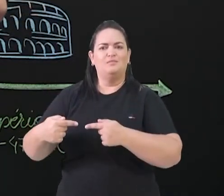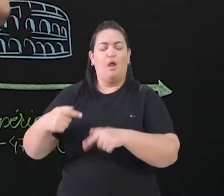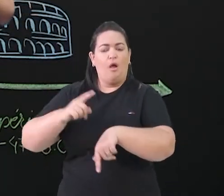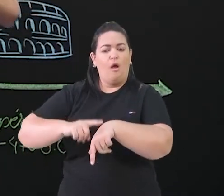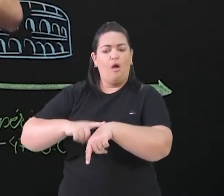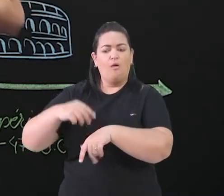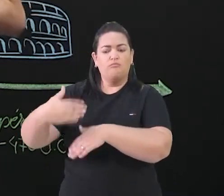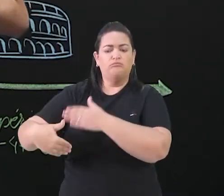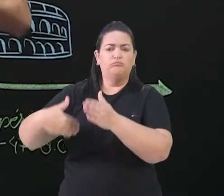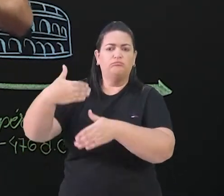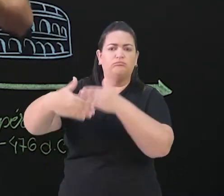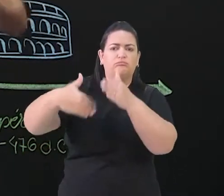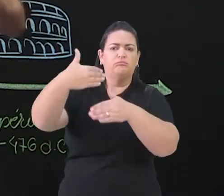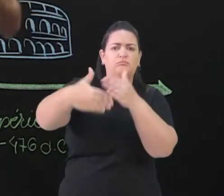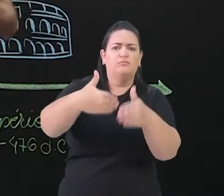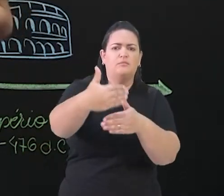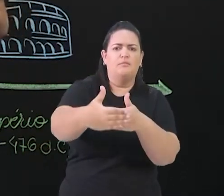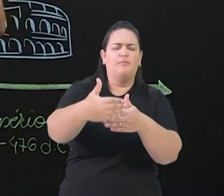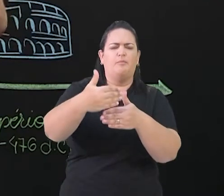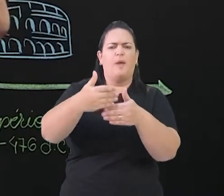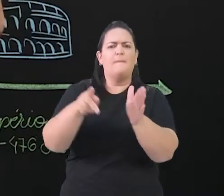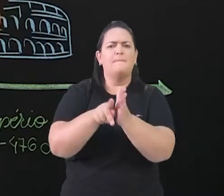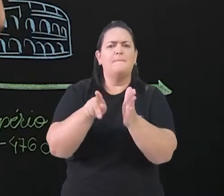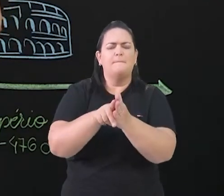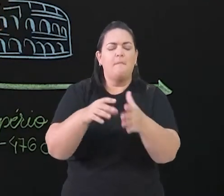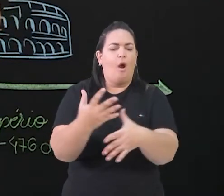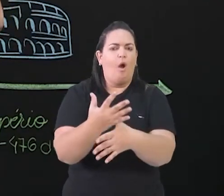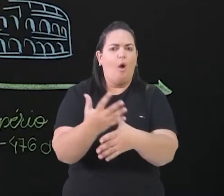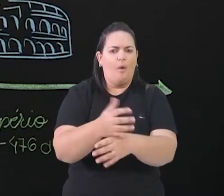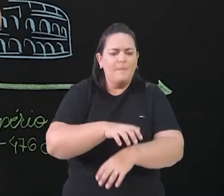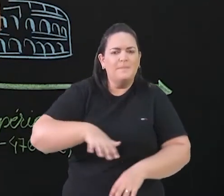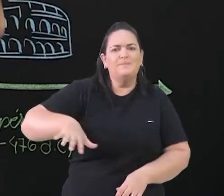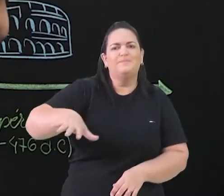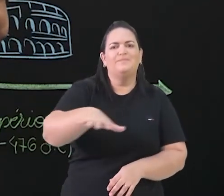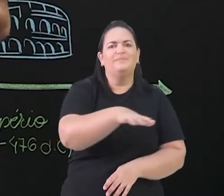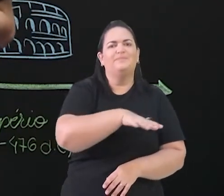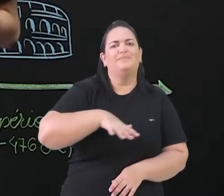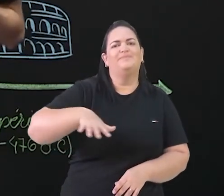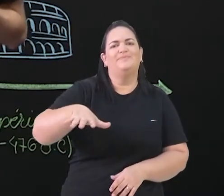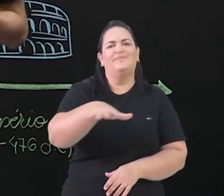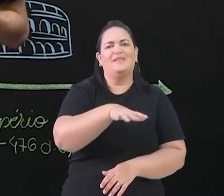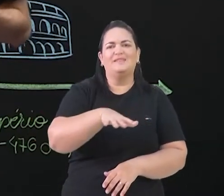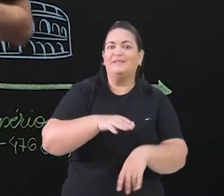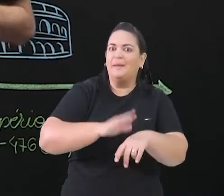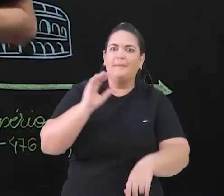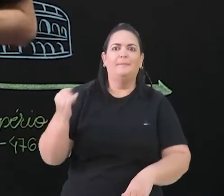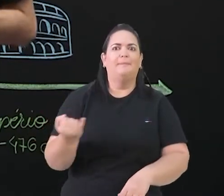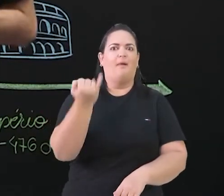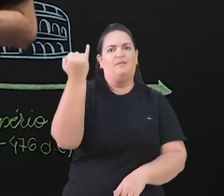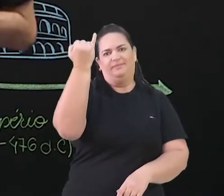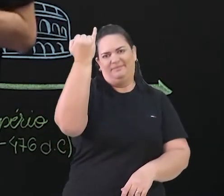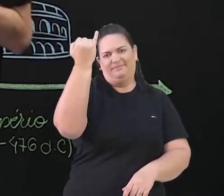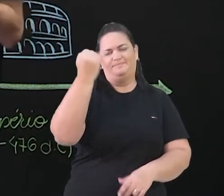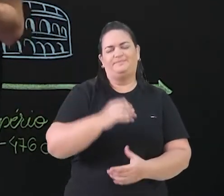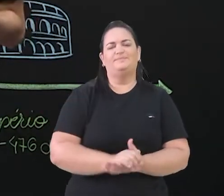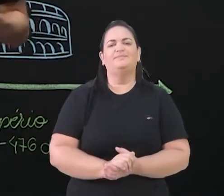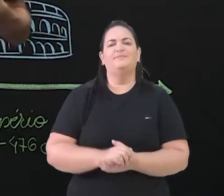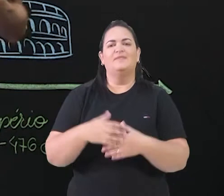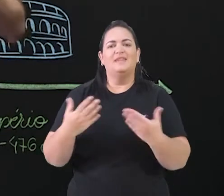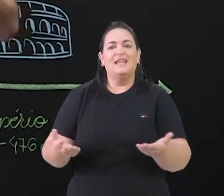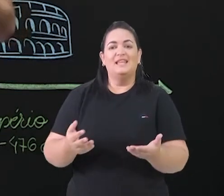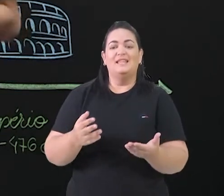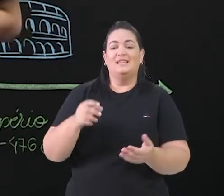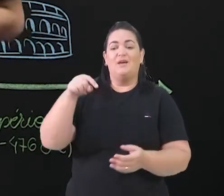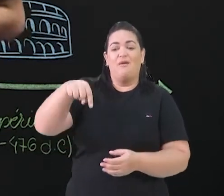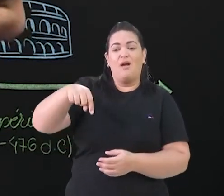da cidade. Essa noção de território ela foi se tornando mais importante ao longo do tempo. A urbis